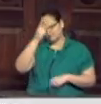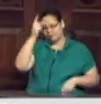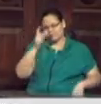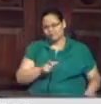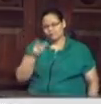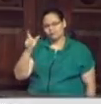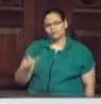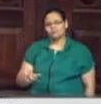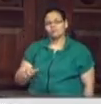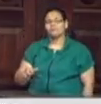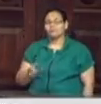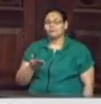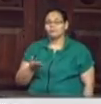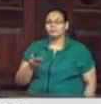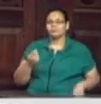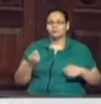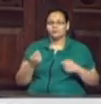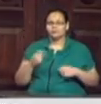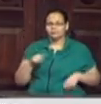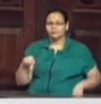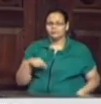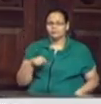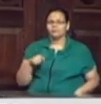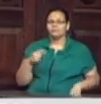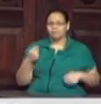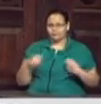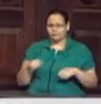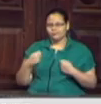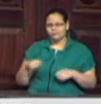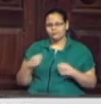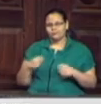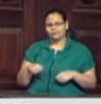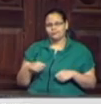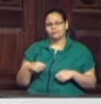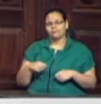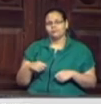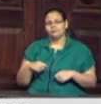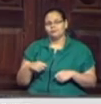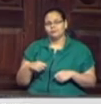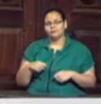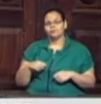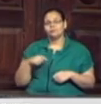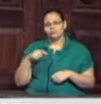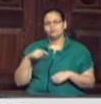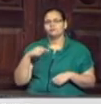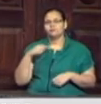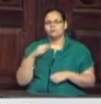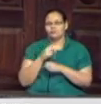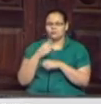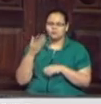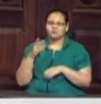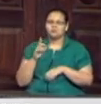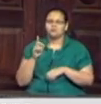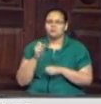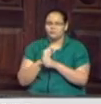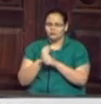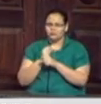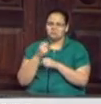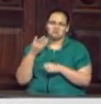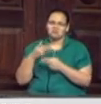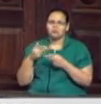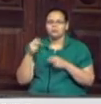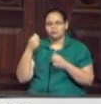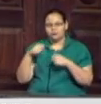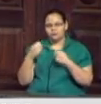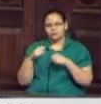pessoas. Afinal de contas, eles têm que cumprir com sua pena, se tiveram e fizeram alguma